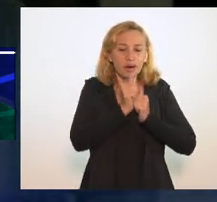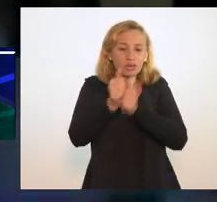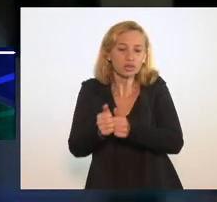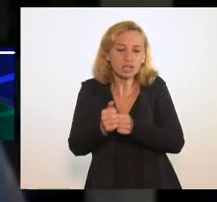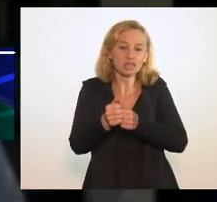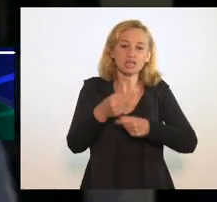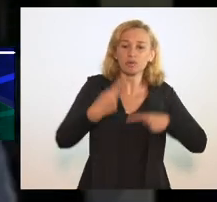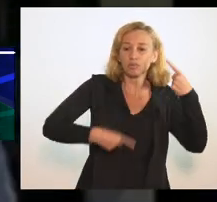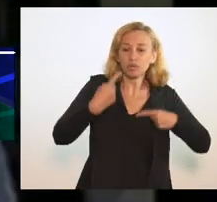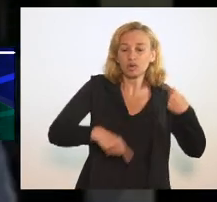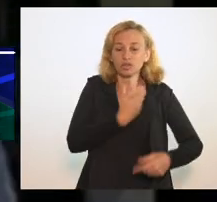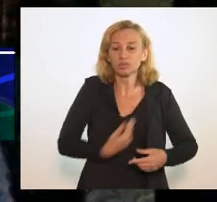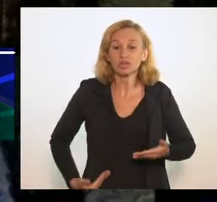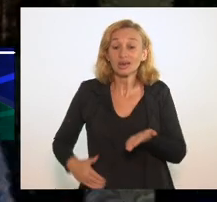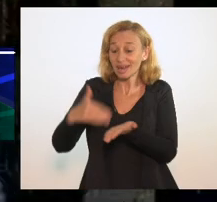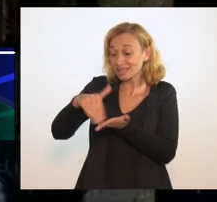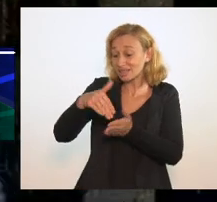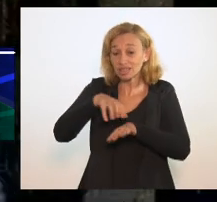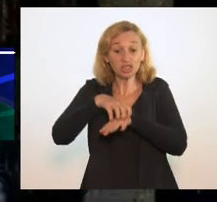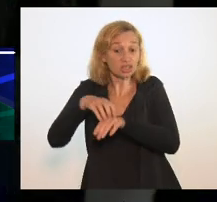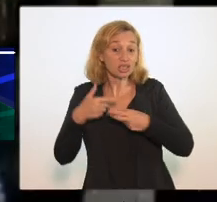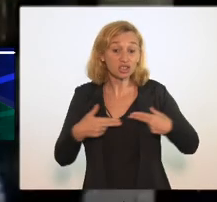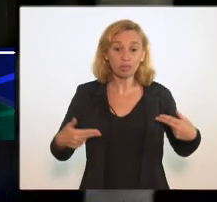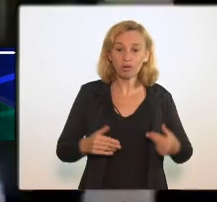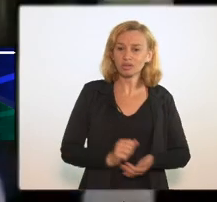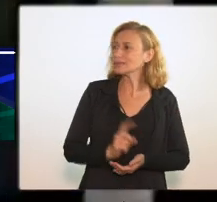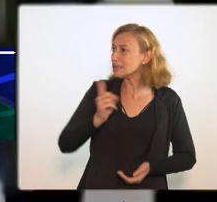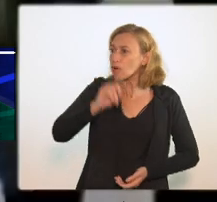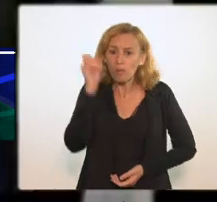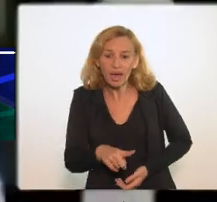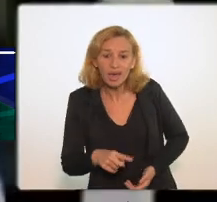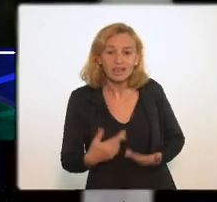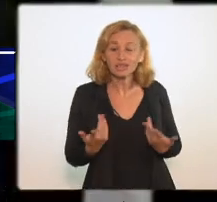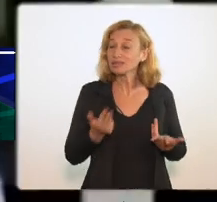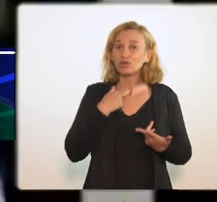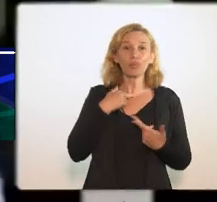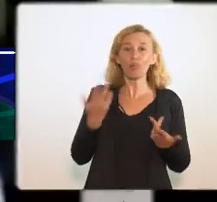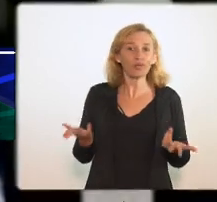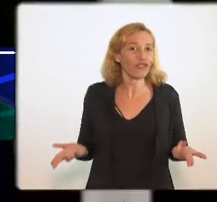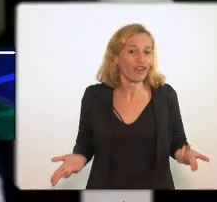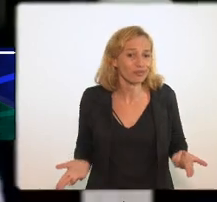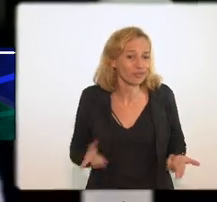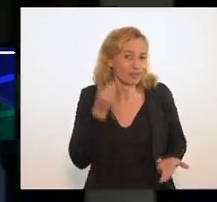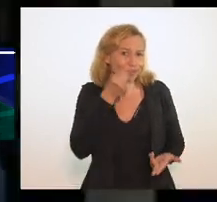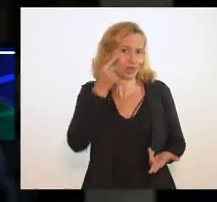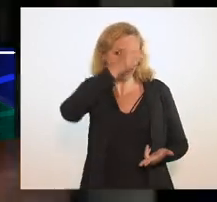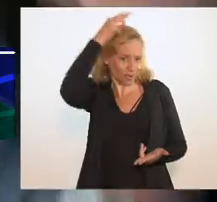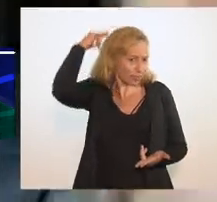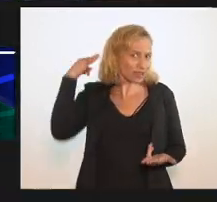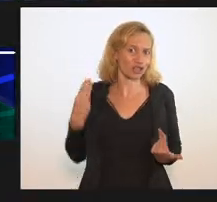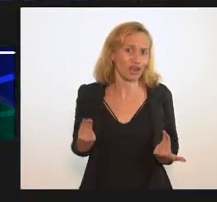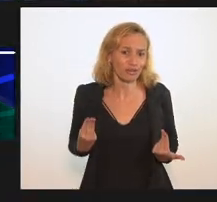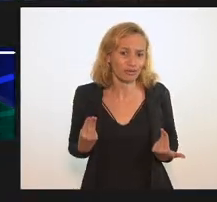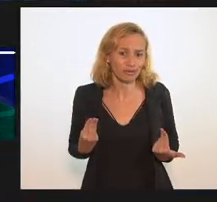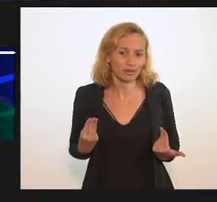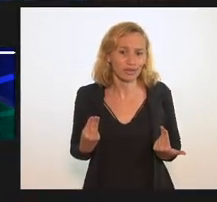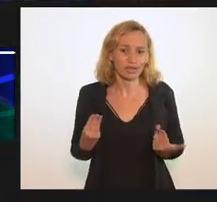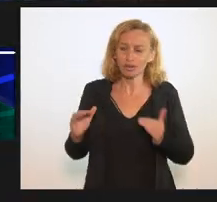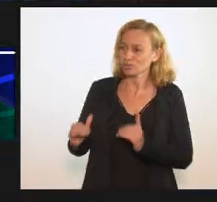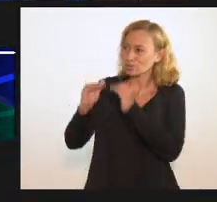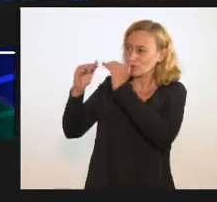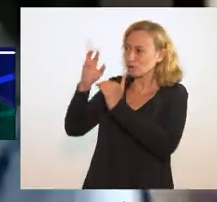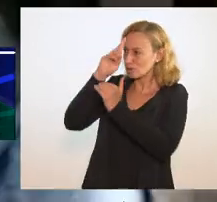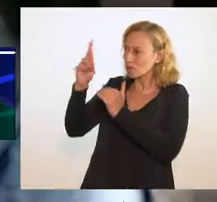pública, que é a Secretaria de Transportes. Não é. Então, nós não podemos, de forma alguma, deputado Márcio Pacheco. Vossa Excelência